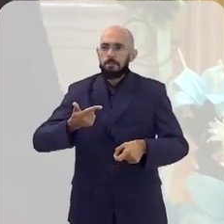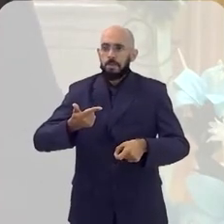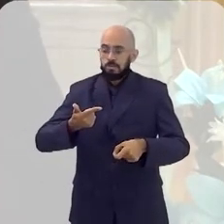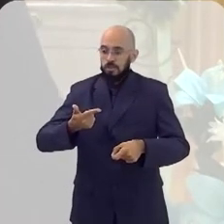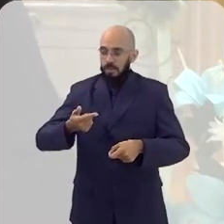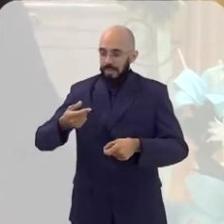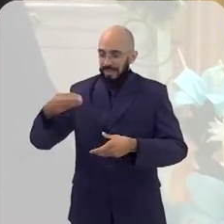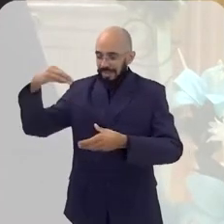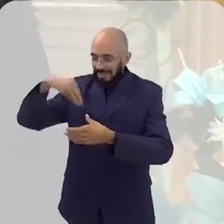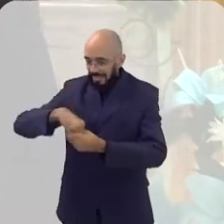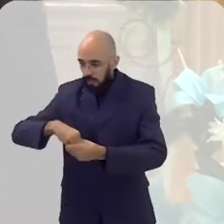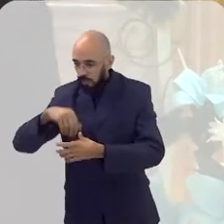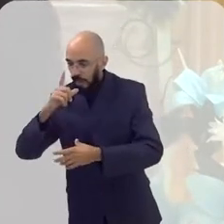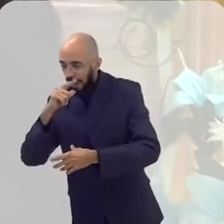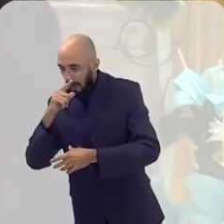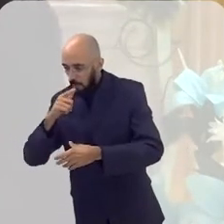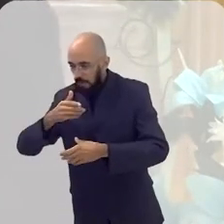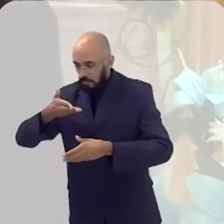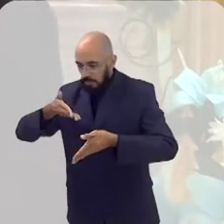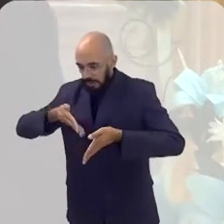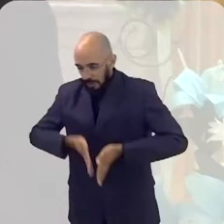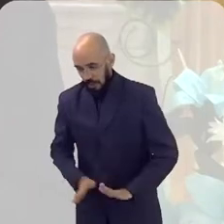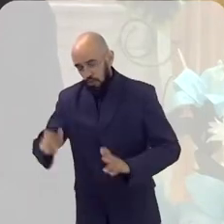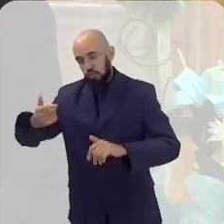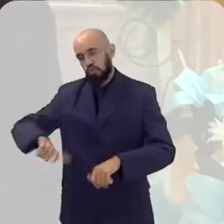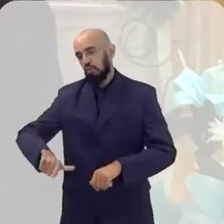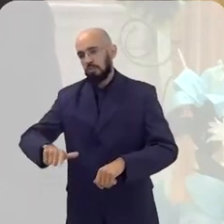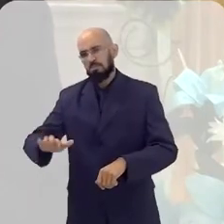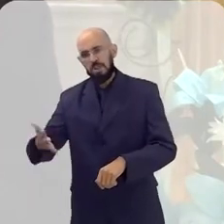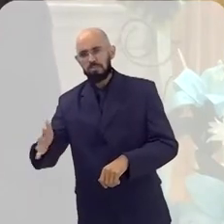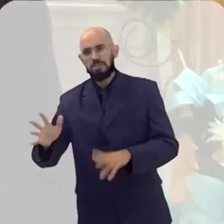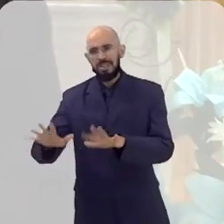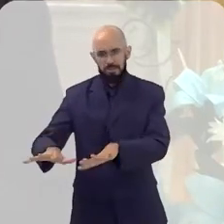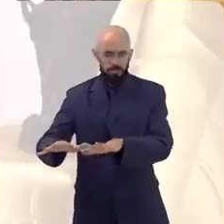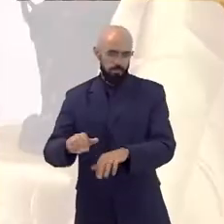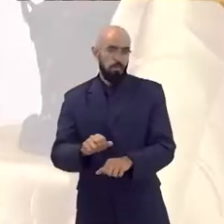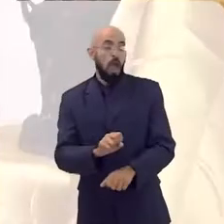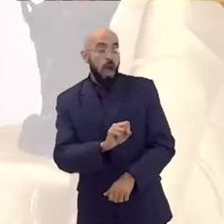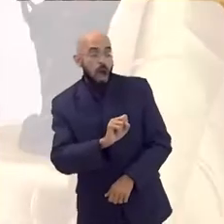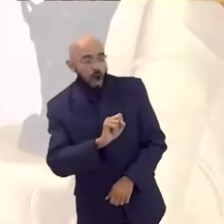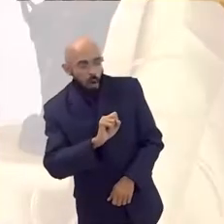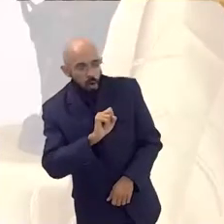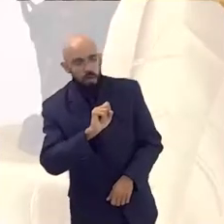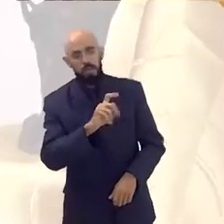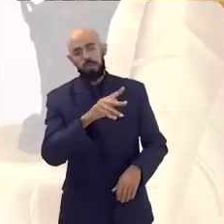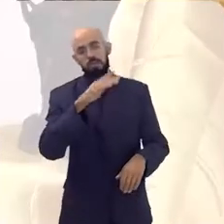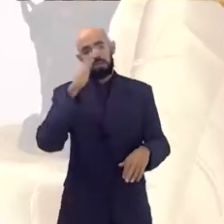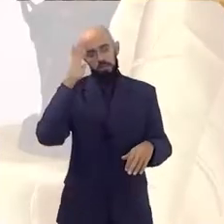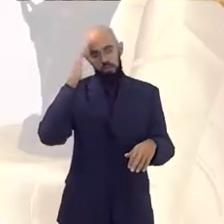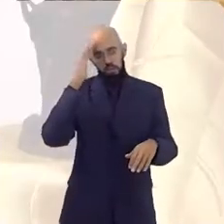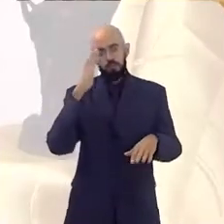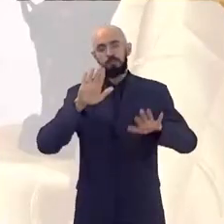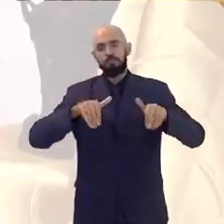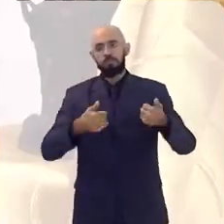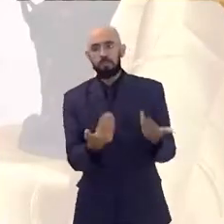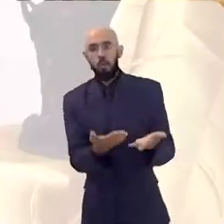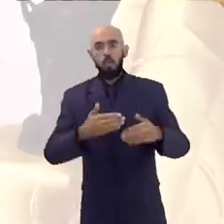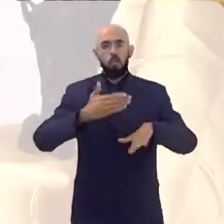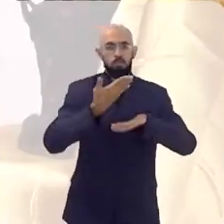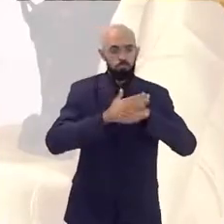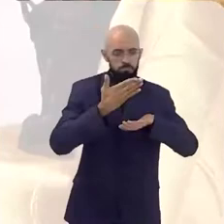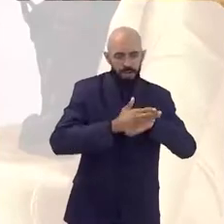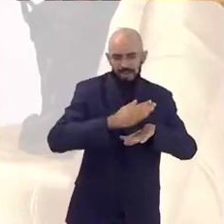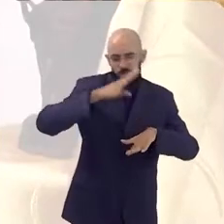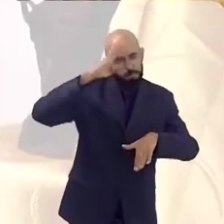é colocado dentro da água e você renasce. É mais ou menos isso. Ah, tá. Então vamos lá. O ritual